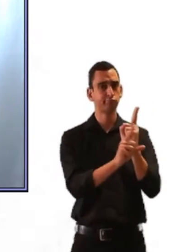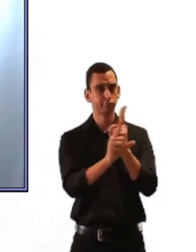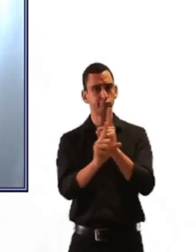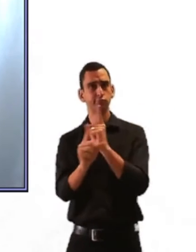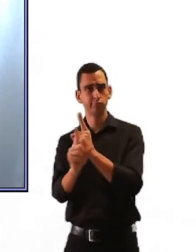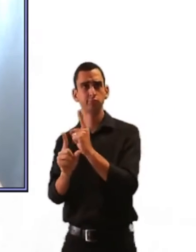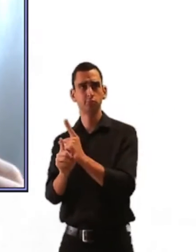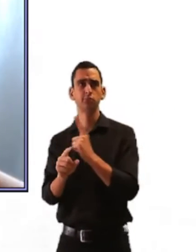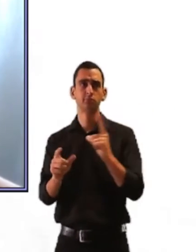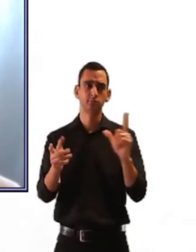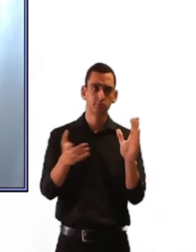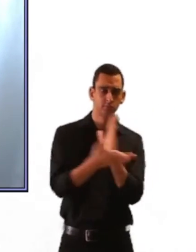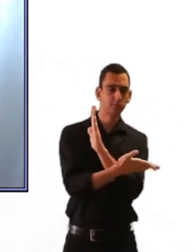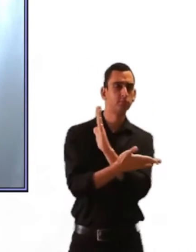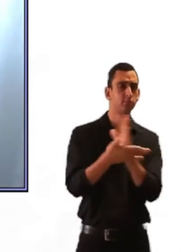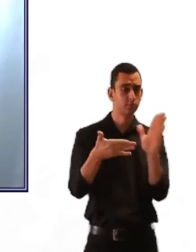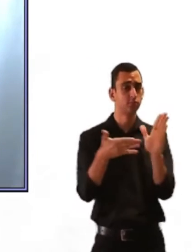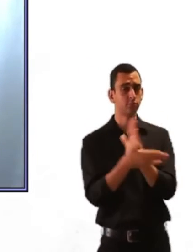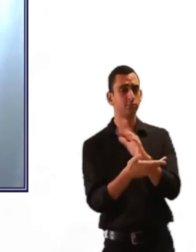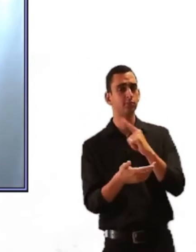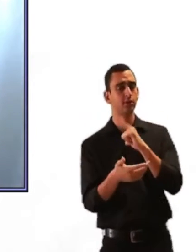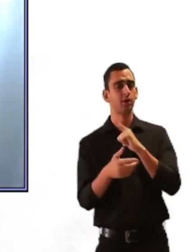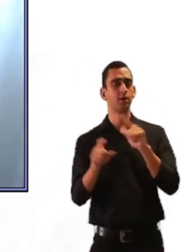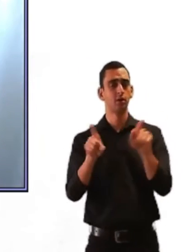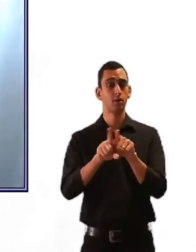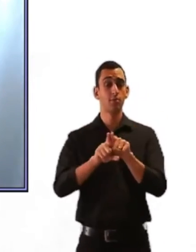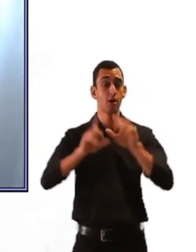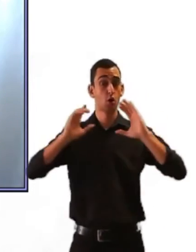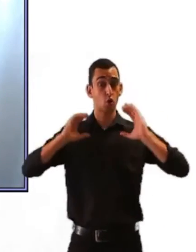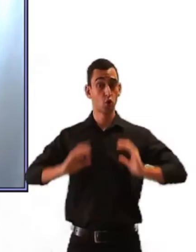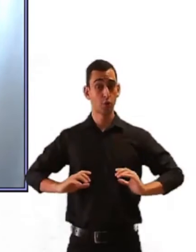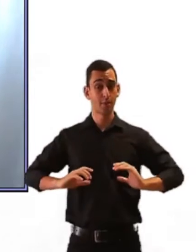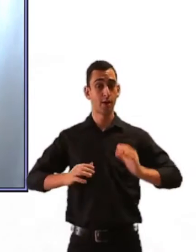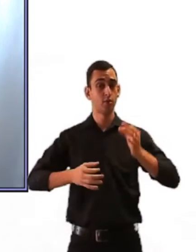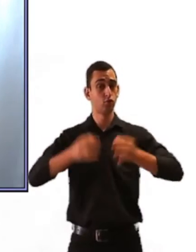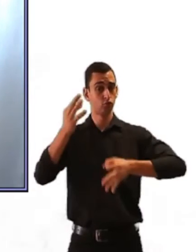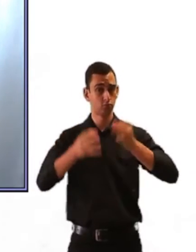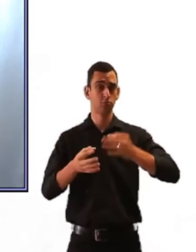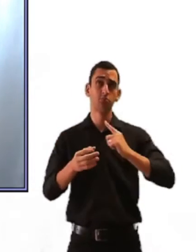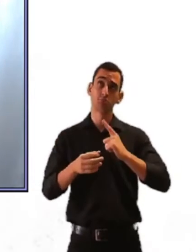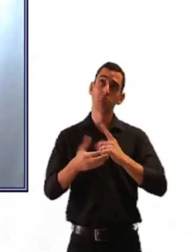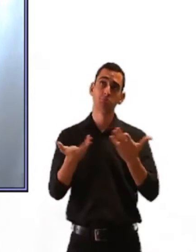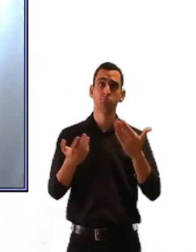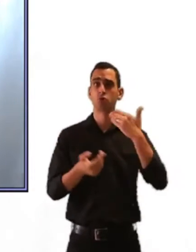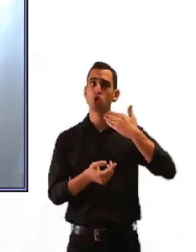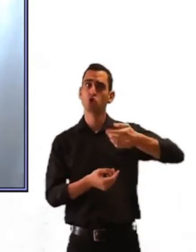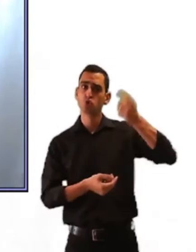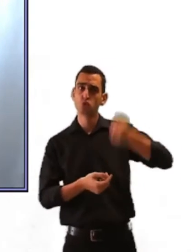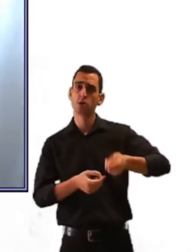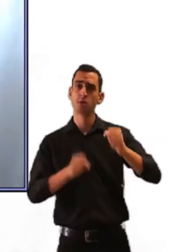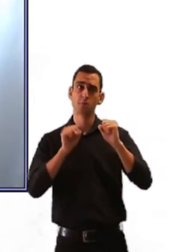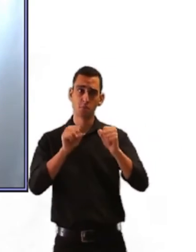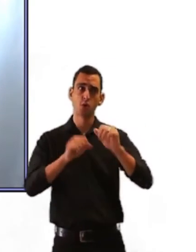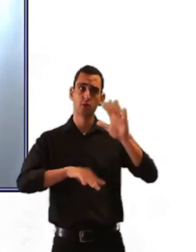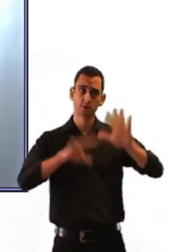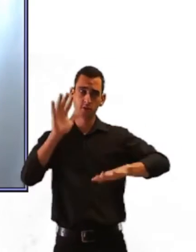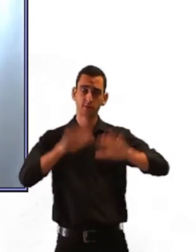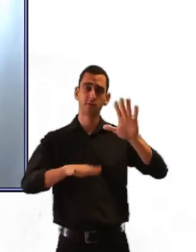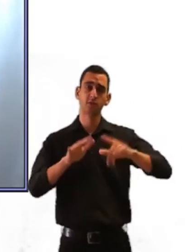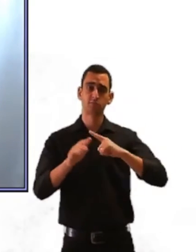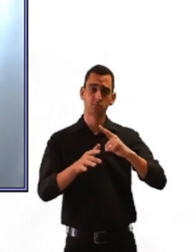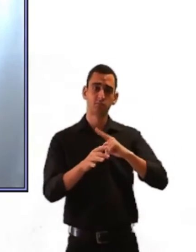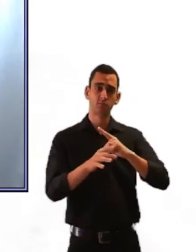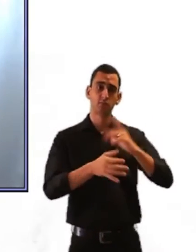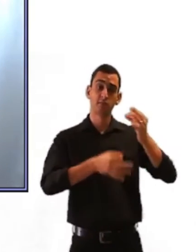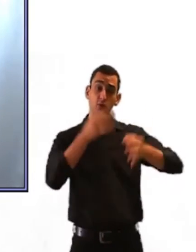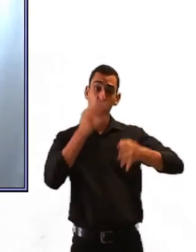gente tem aqui a ideia do comportamento judicial, que o juiz pode adotar um comportamento legalista, mas em determinados casos